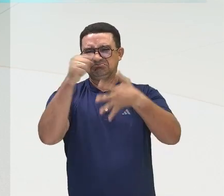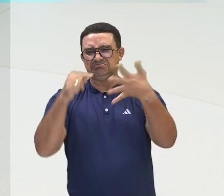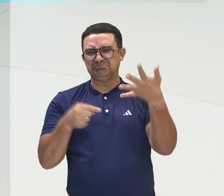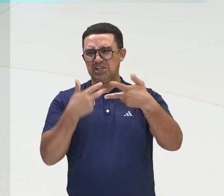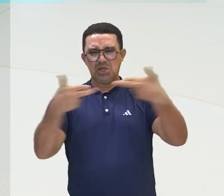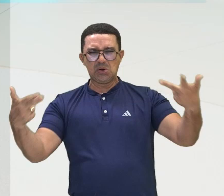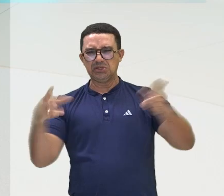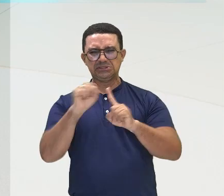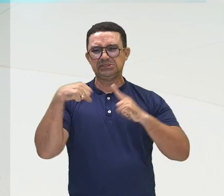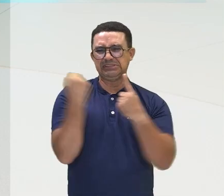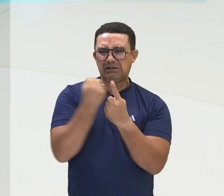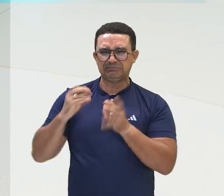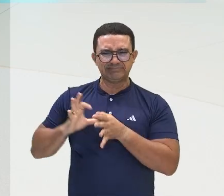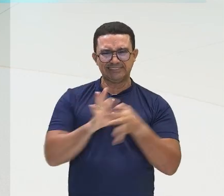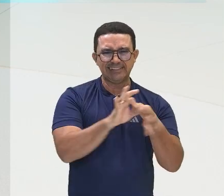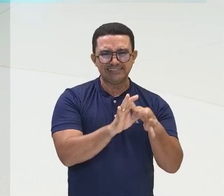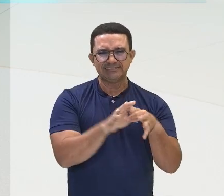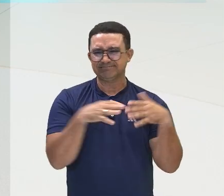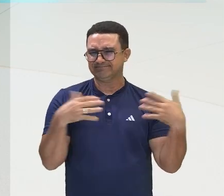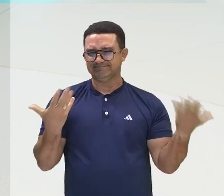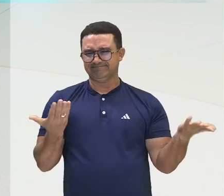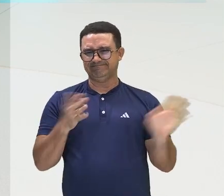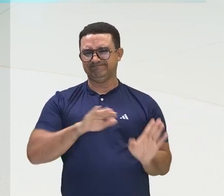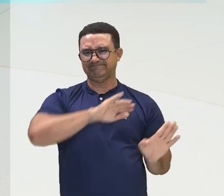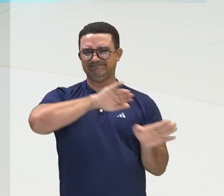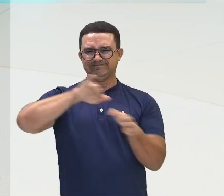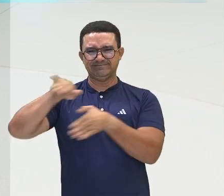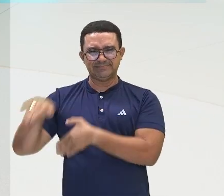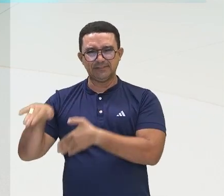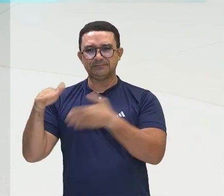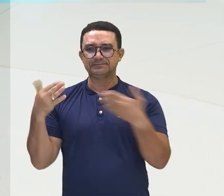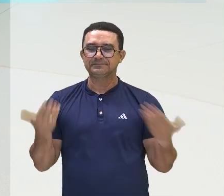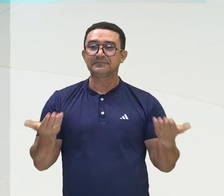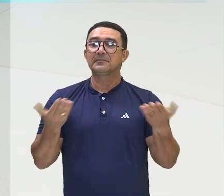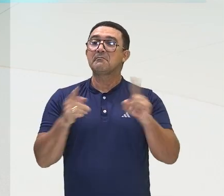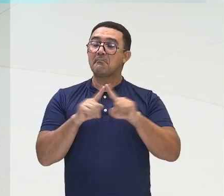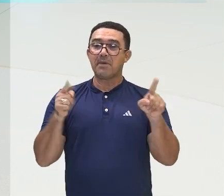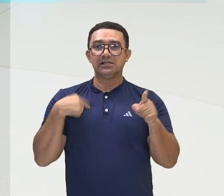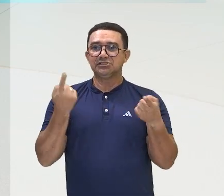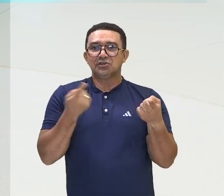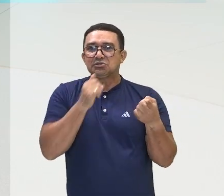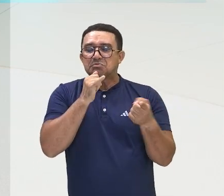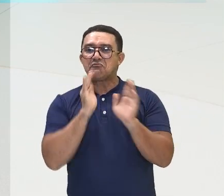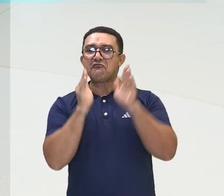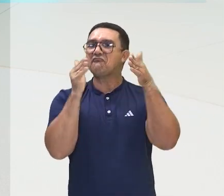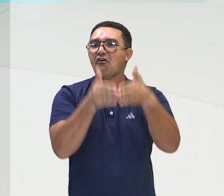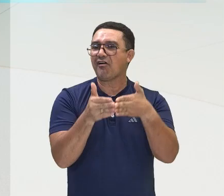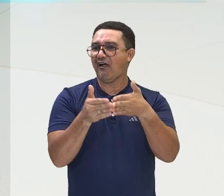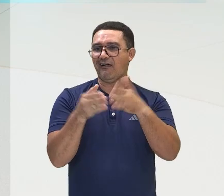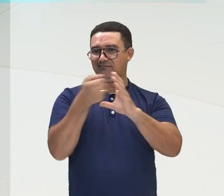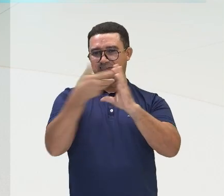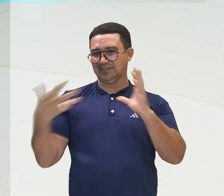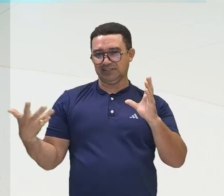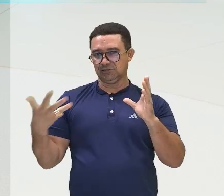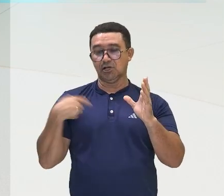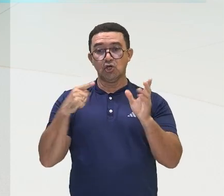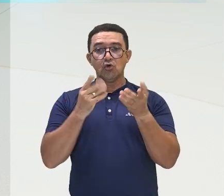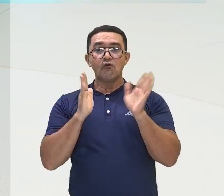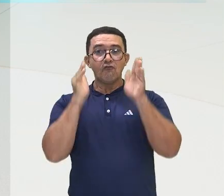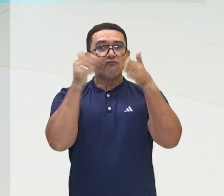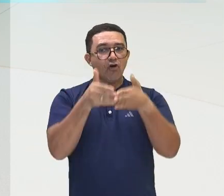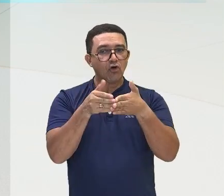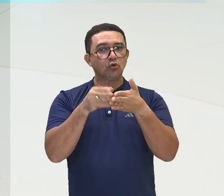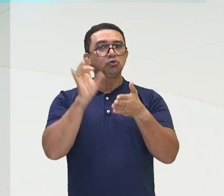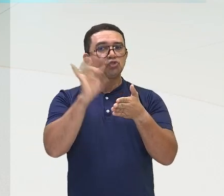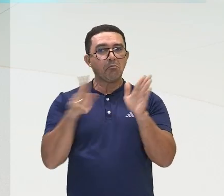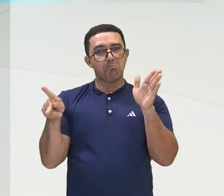desse contexto. Claro que o contexto histórico tem tudo a ver com a escola literária, mas eu não vou focar esses aspectos. Eu quero focar a arte pela